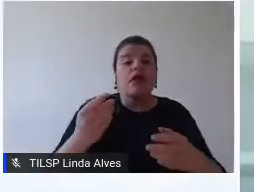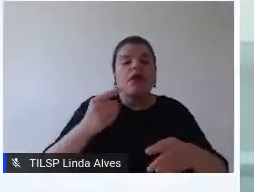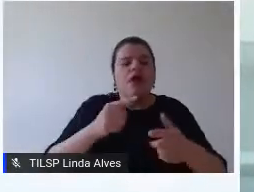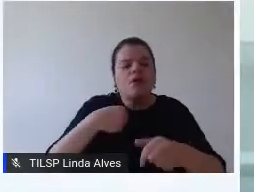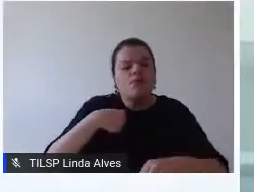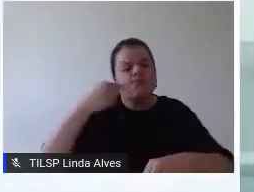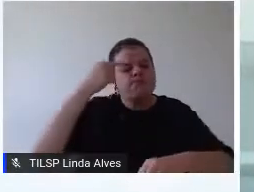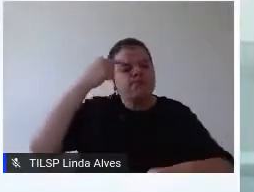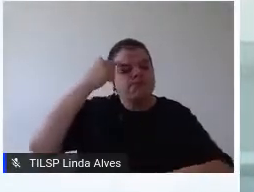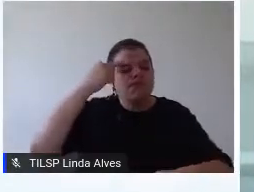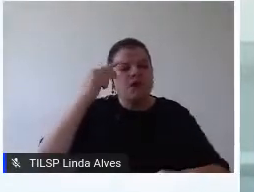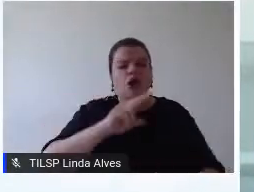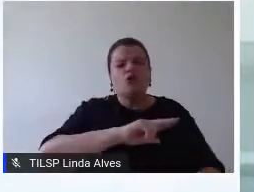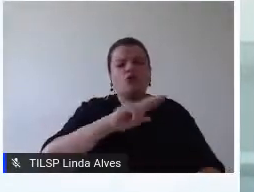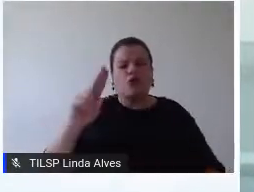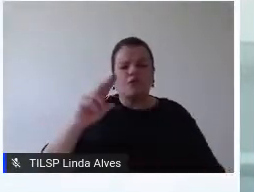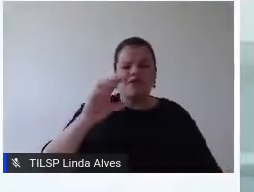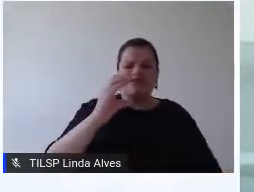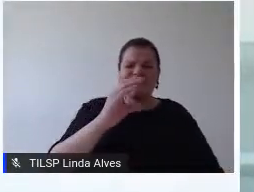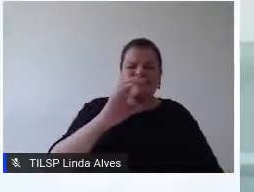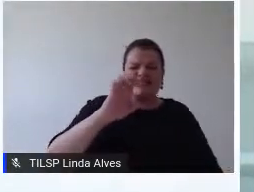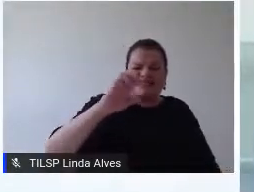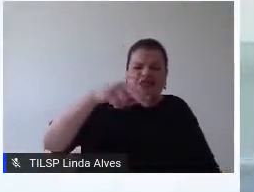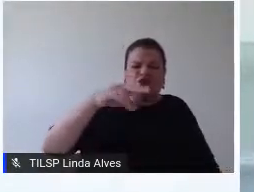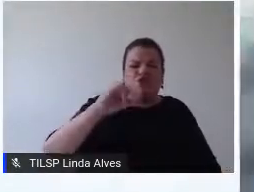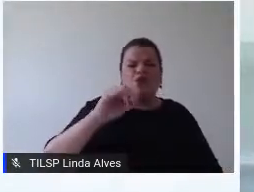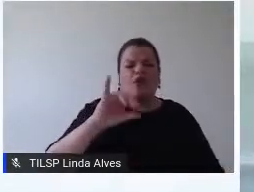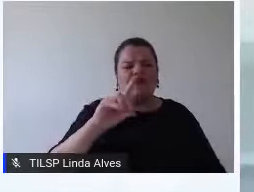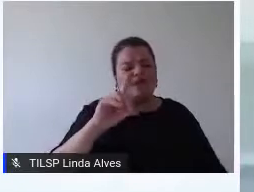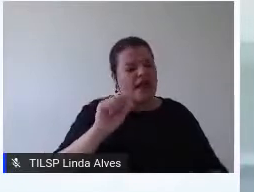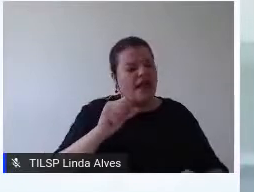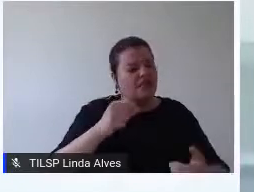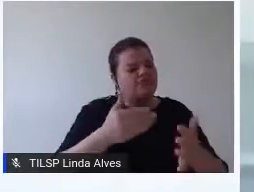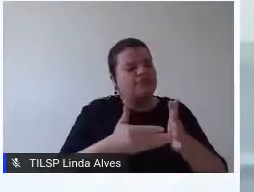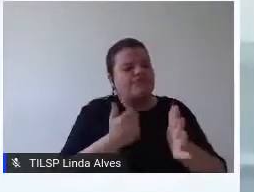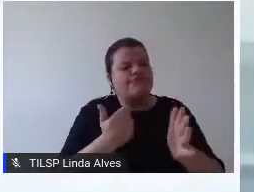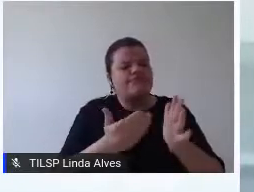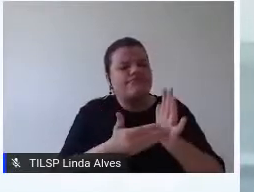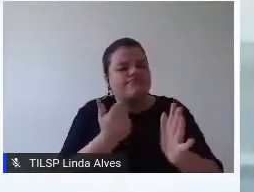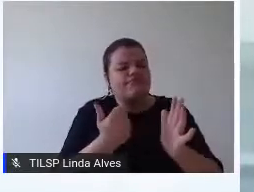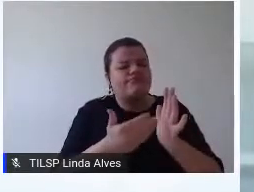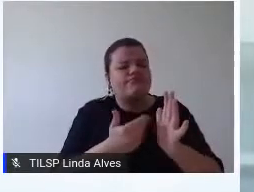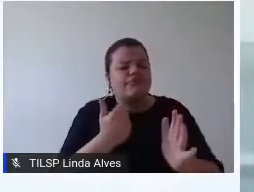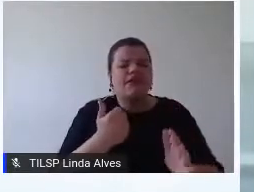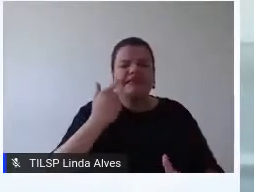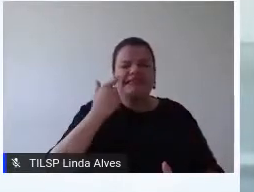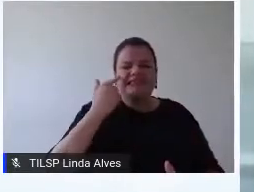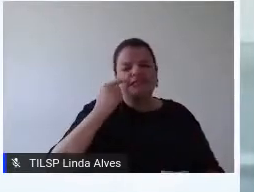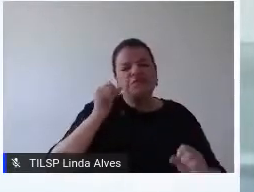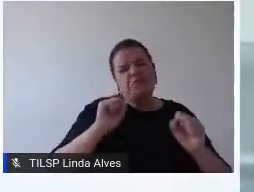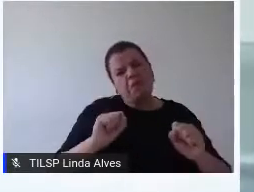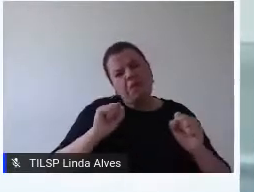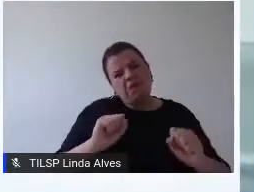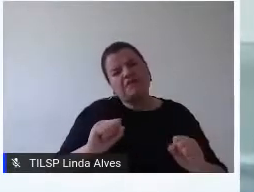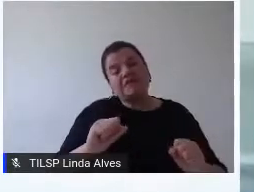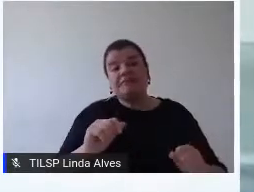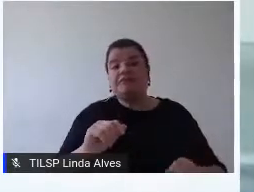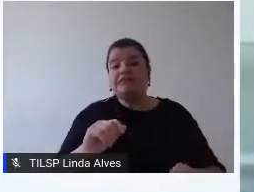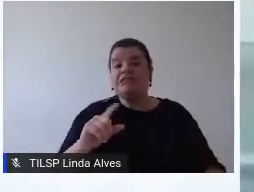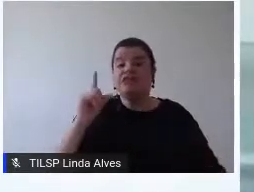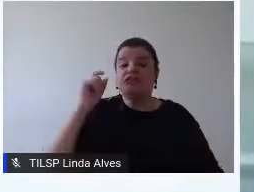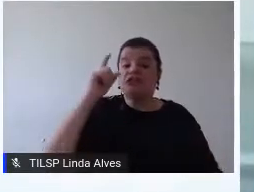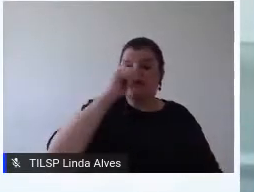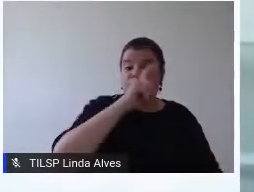objetiva, coloquei os senões, quer dizer, coloquei as exceções que podem causar alguma dificuldade